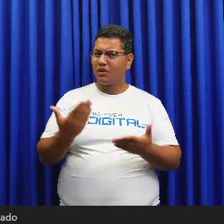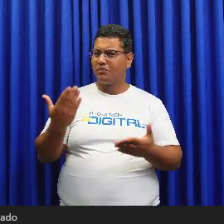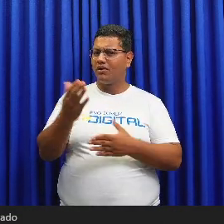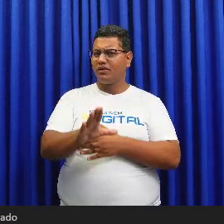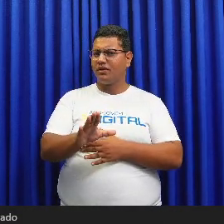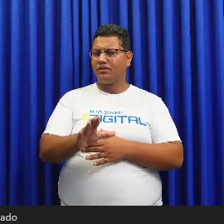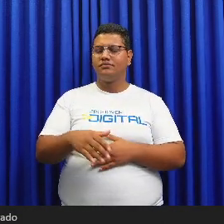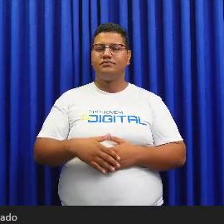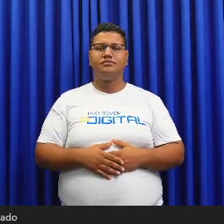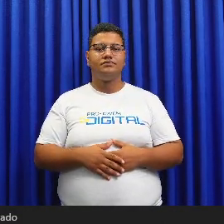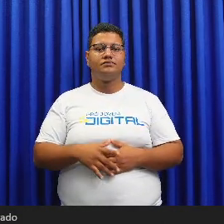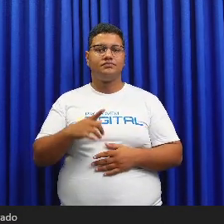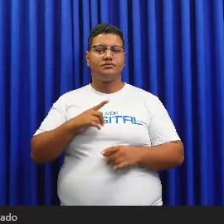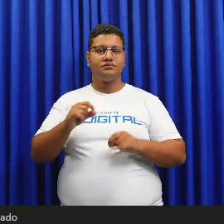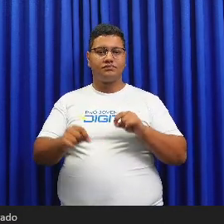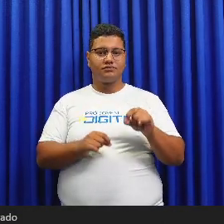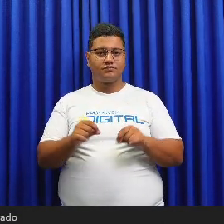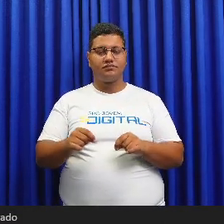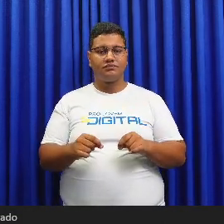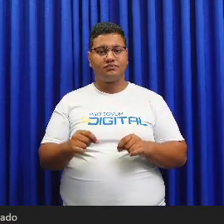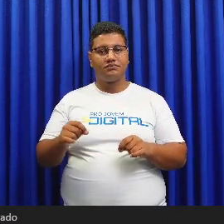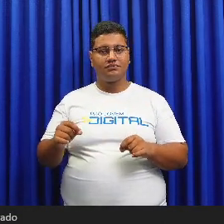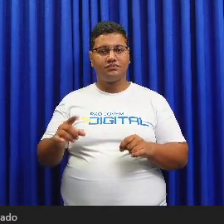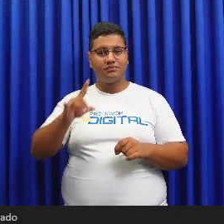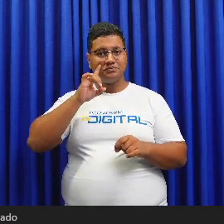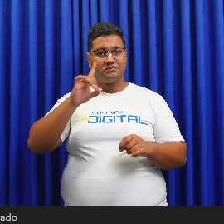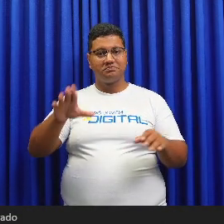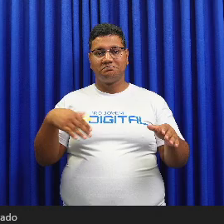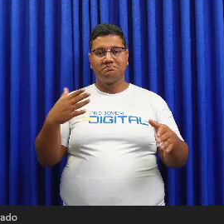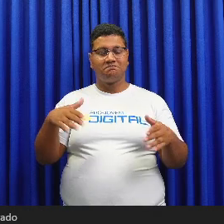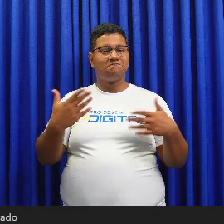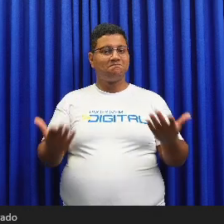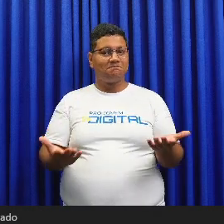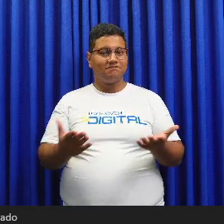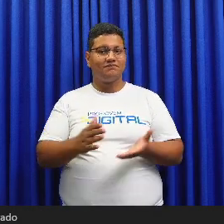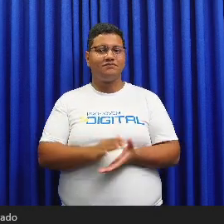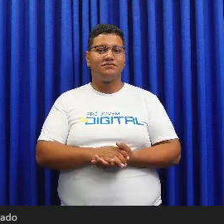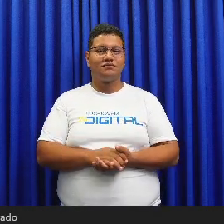que eu vou fazer? Eu vou colocar a próxima data